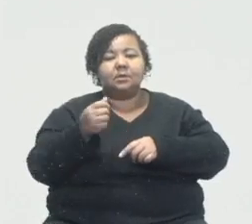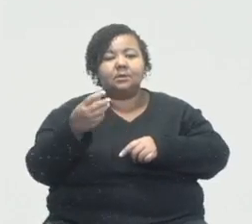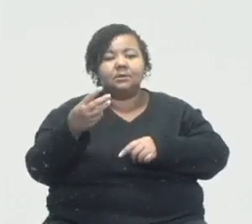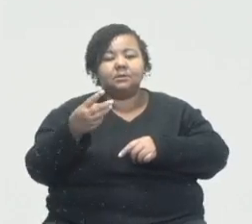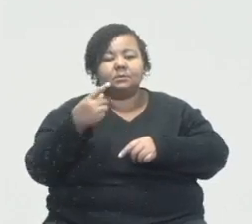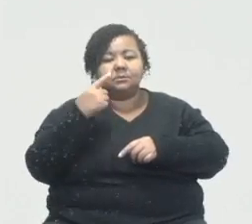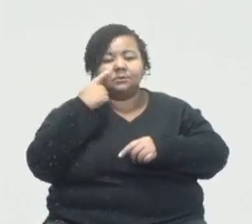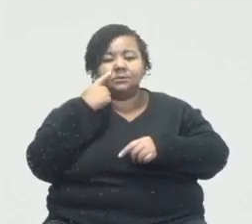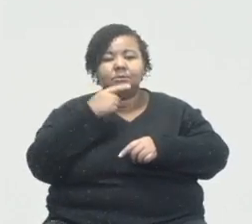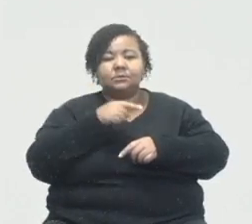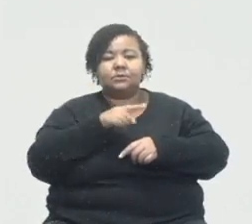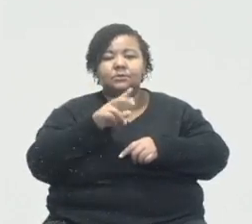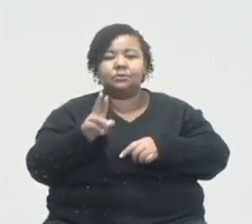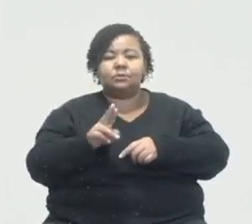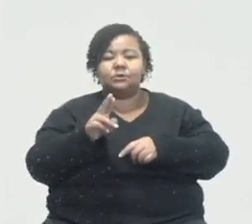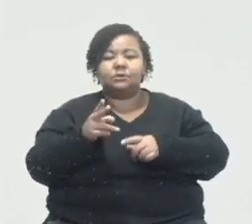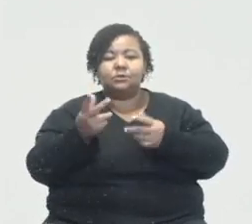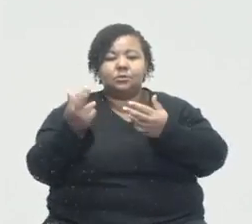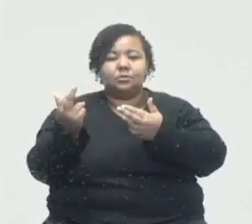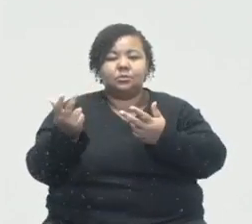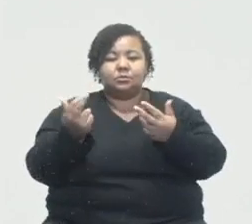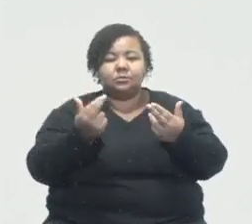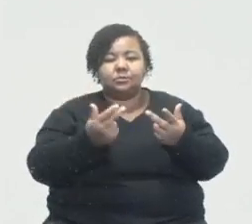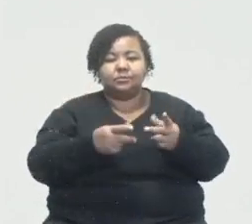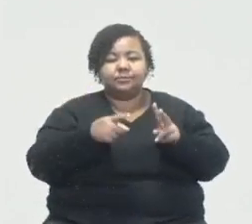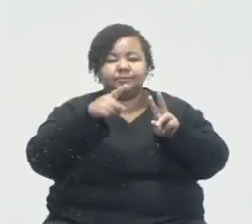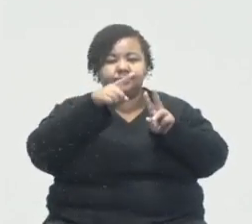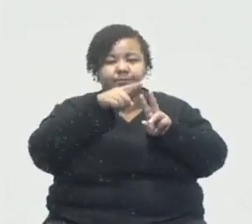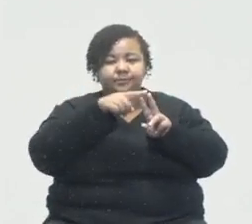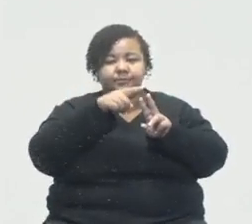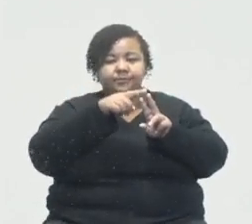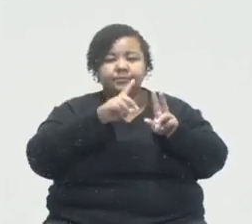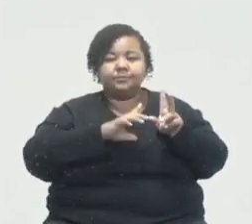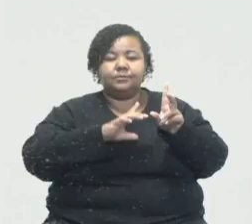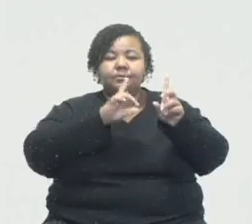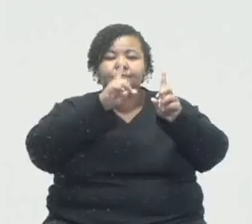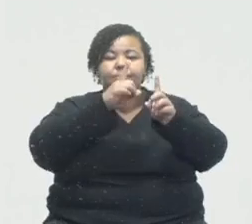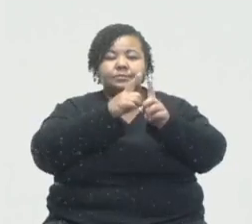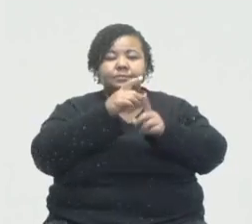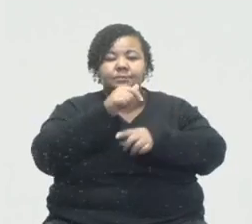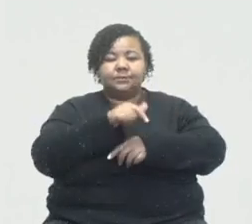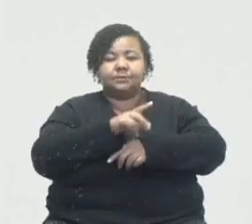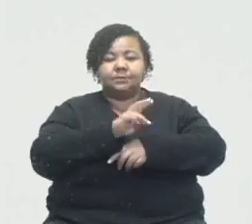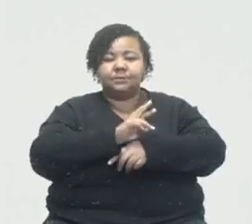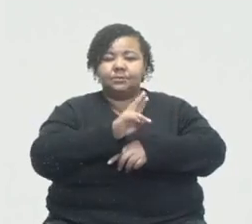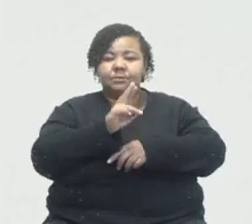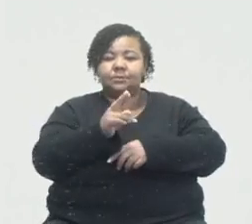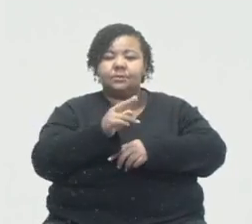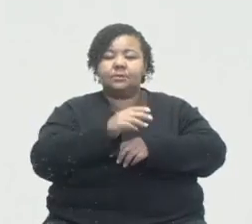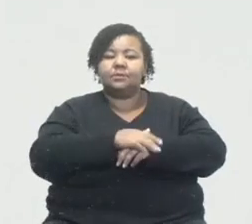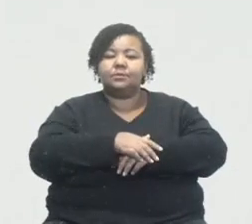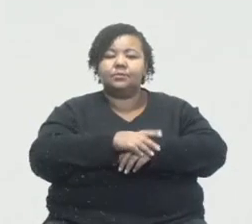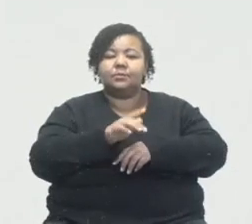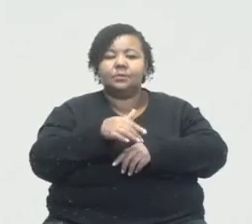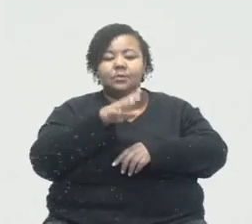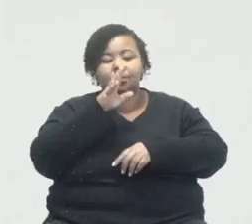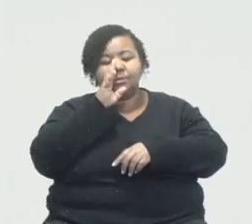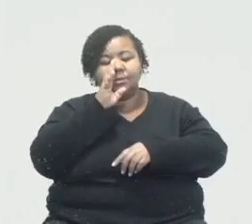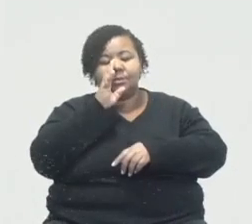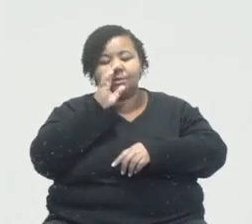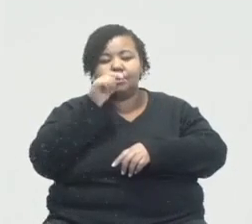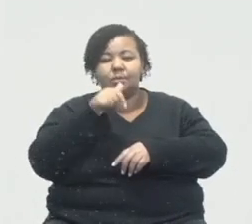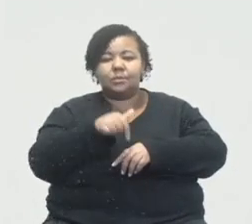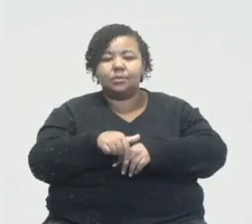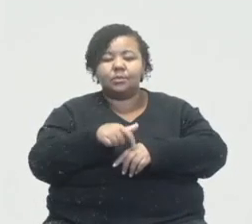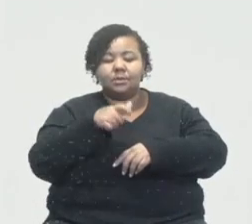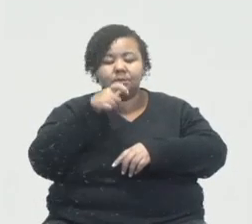a ideia de trabalhar com a igualdade de vetores. Encontramos, assim, essa resposta. Então, observando aqui, a